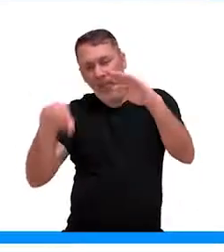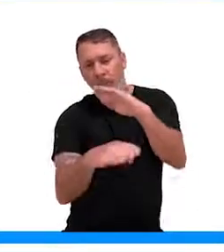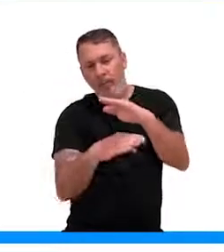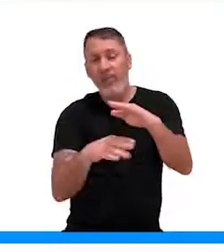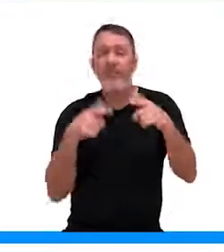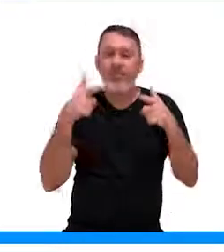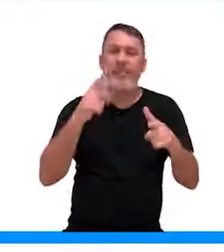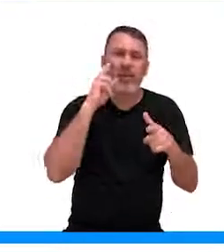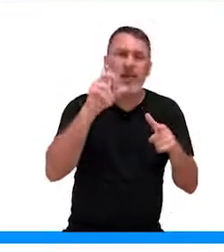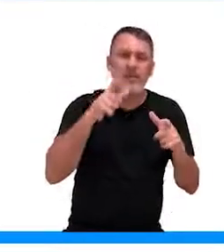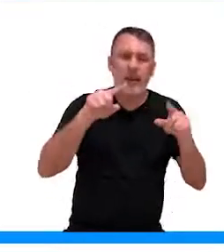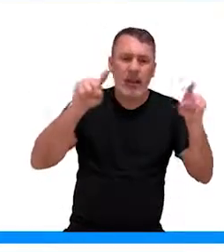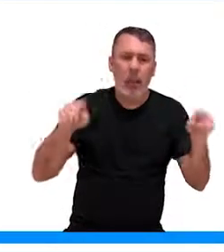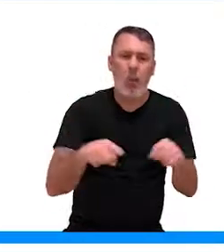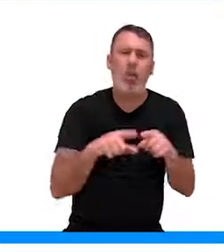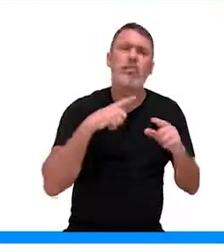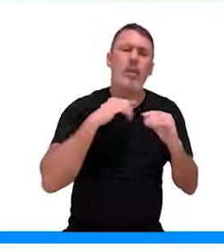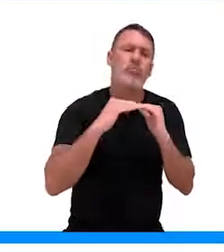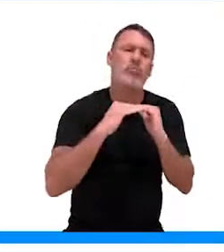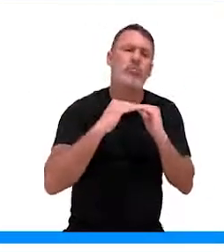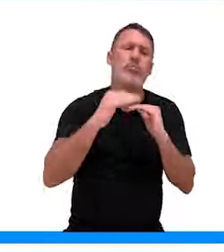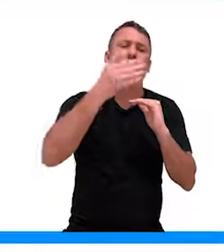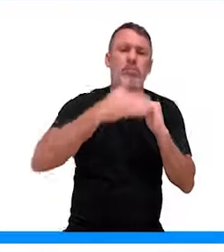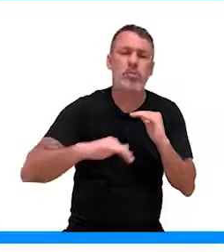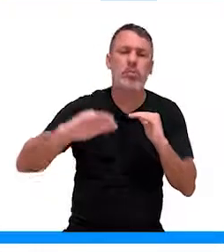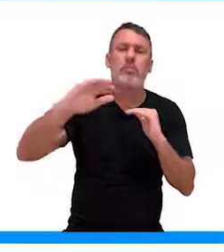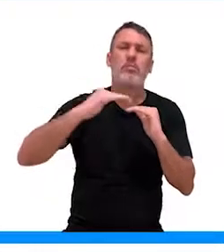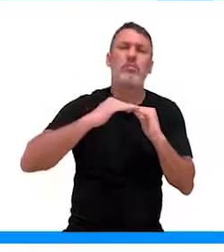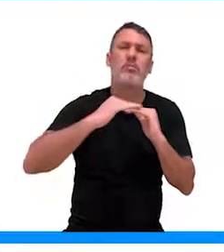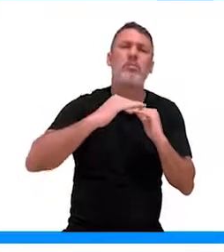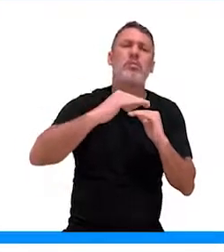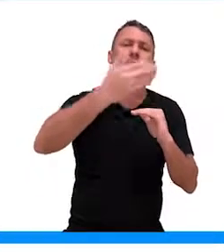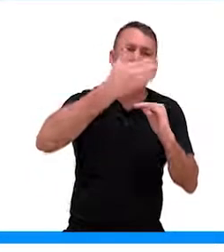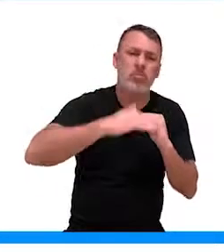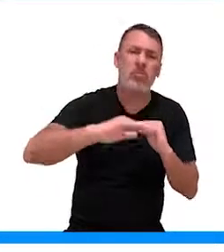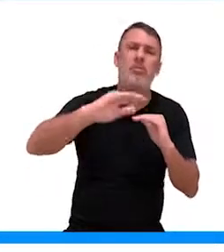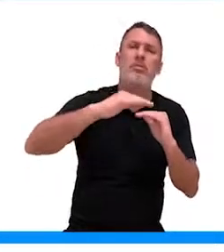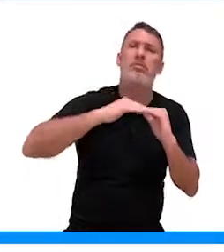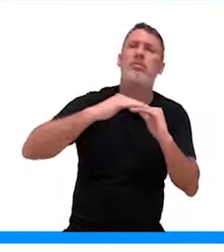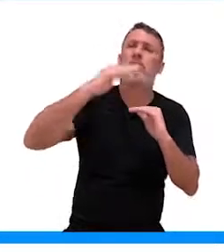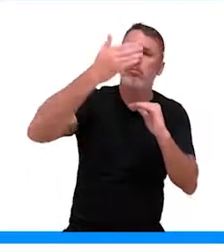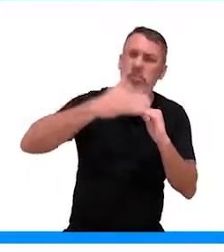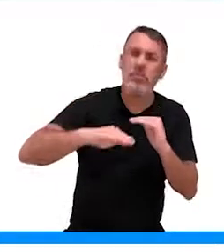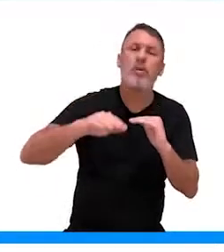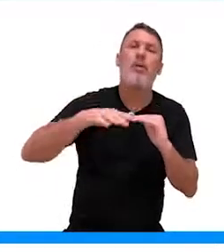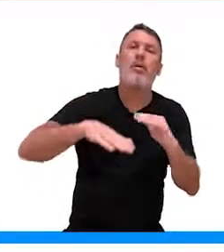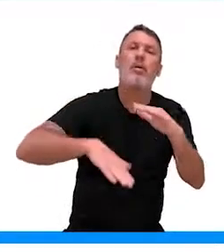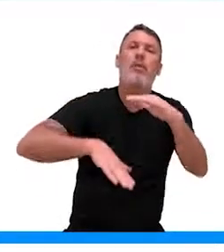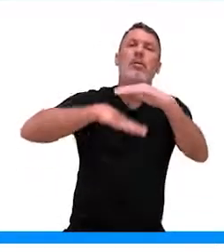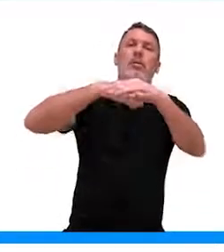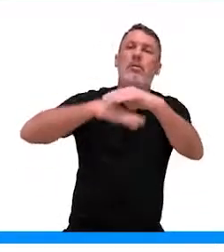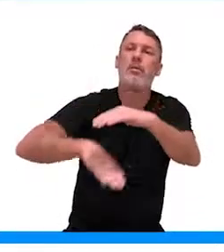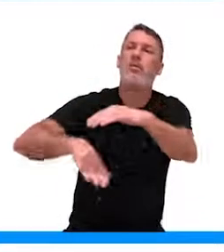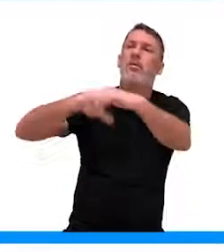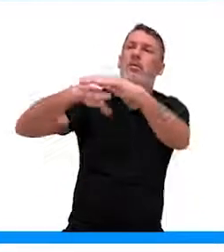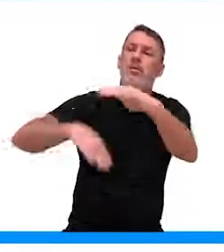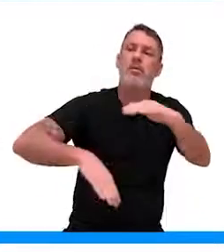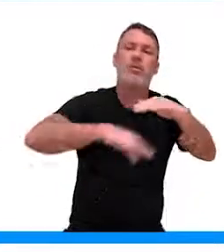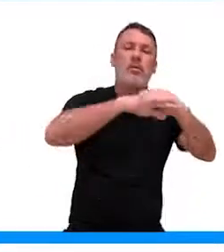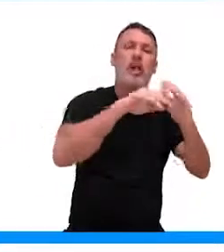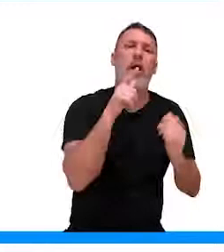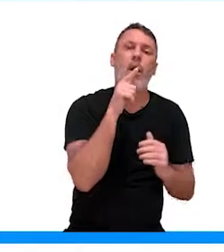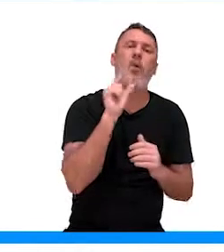muitos lagos eles se formam em áreas de depressões relativas, tá? Quando você tem uma acumulação de água ao longo